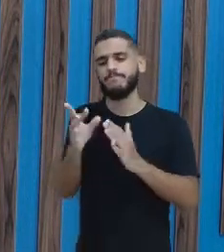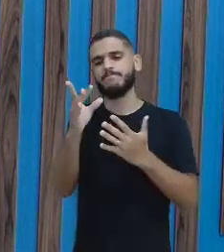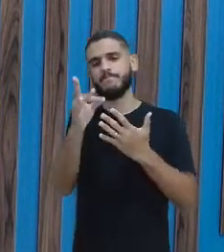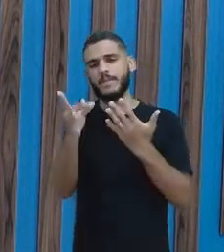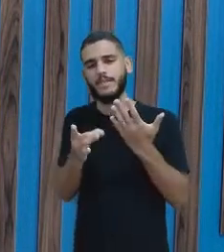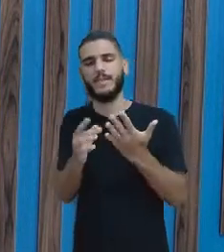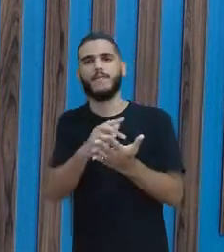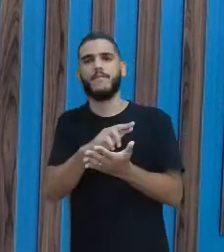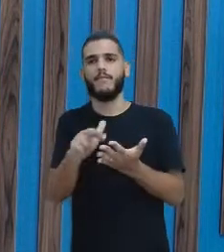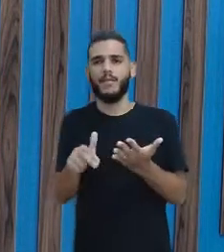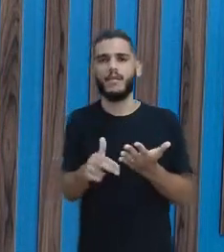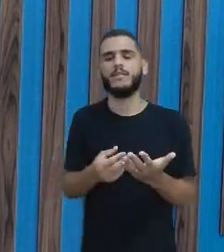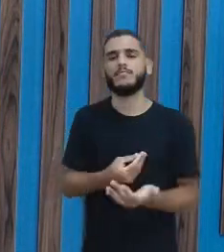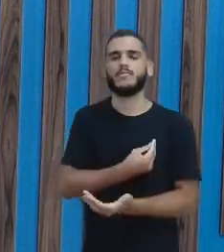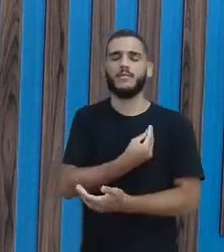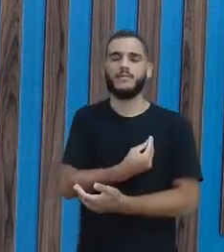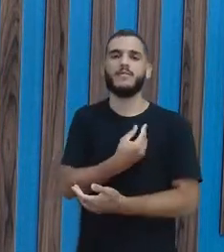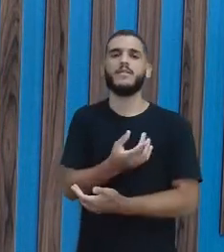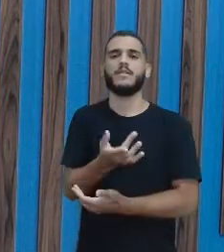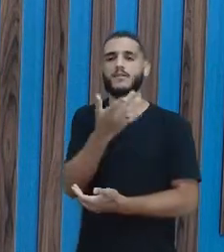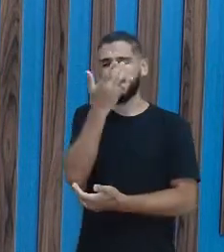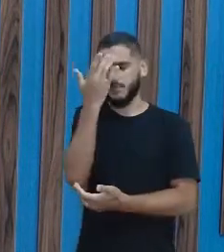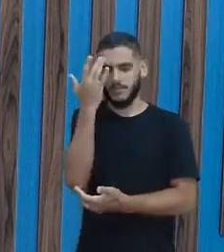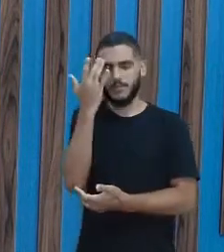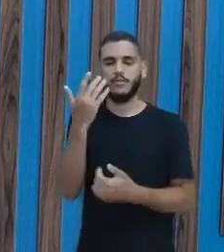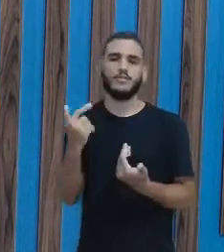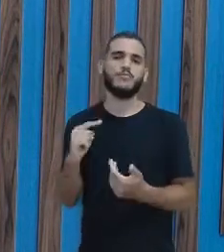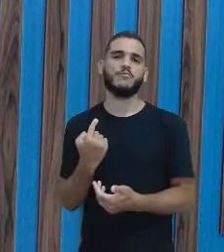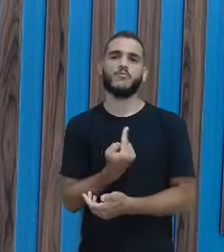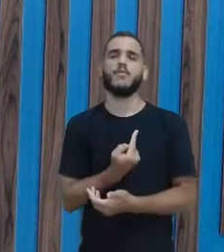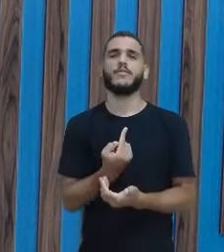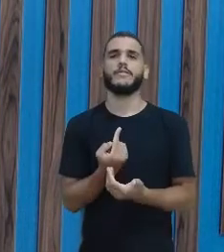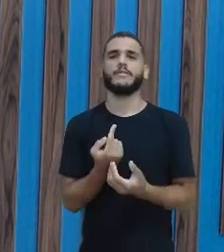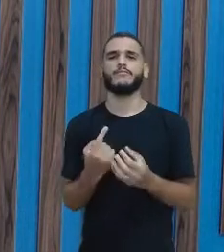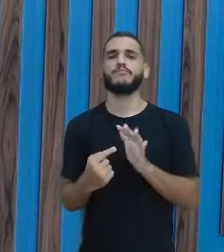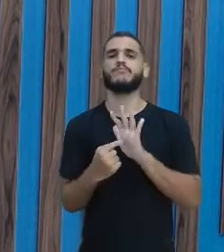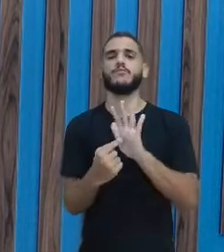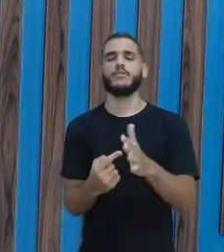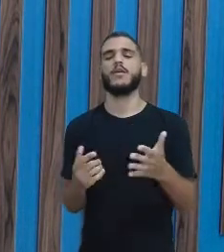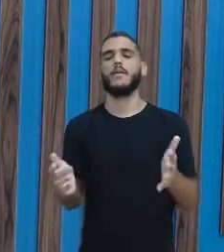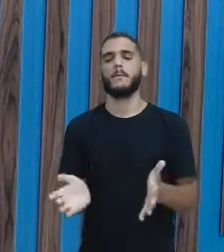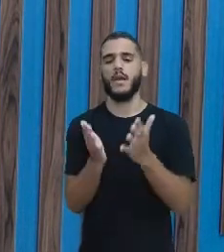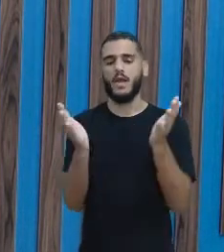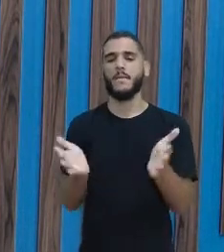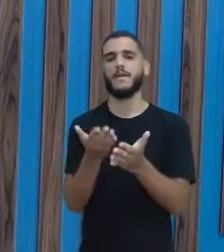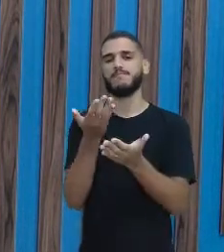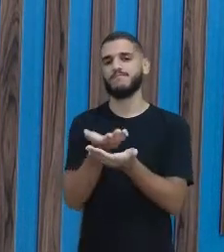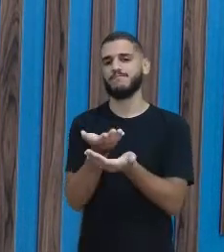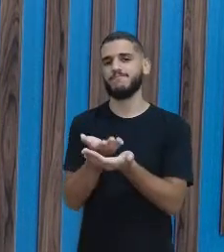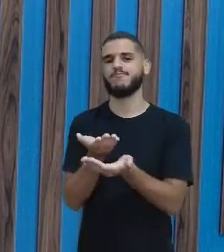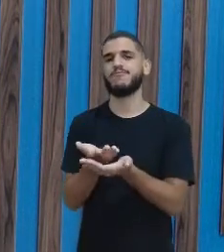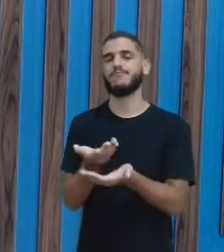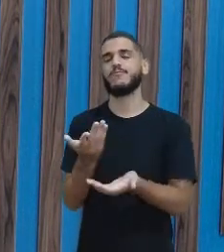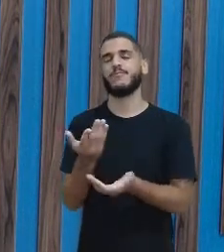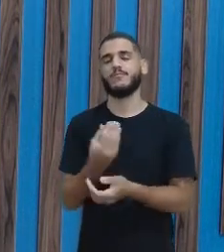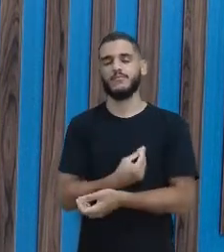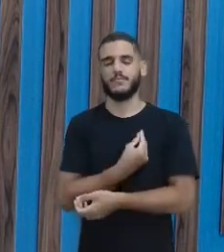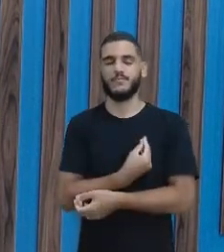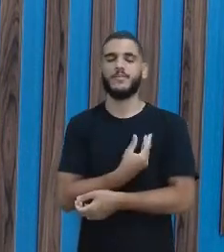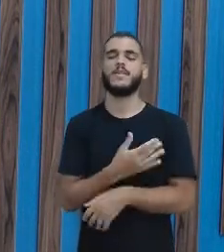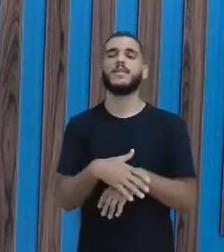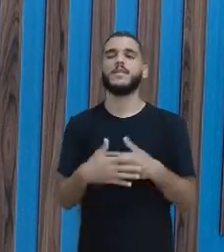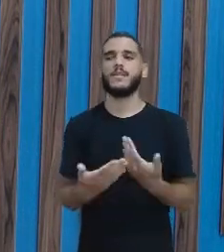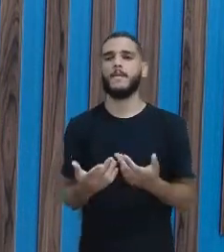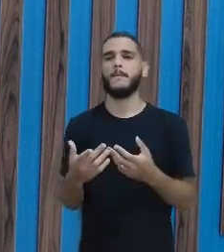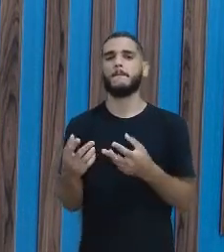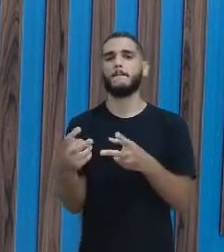detalhes da vida dessas pessoas que a gente trouxe para estimular o estudo das biografias. Perceberam